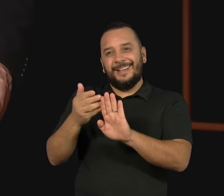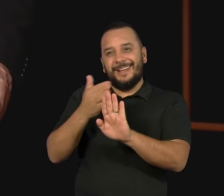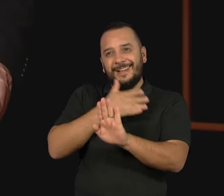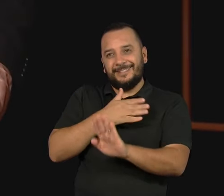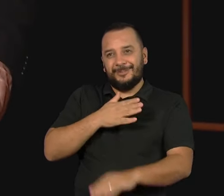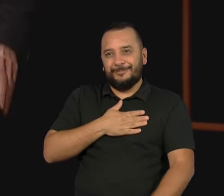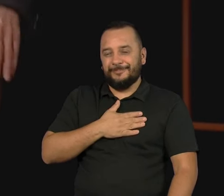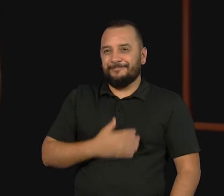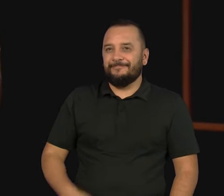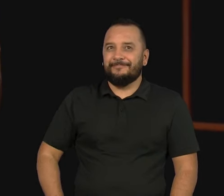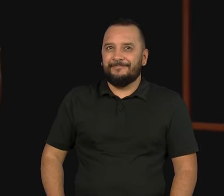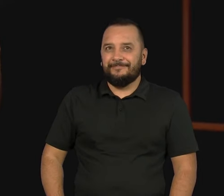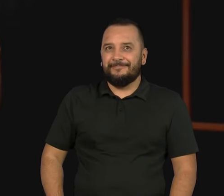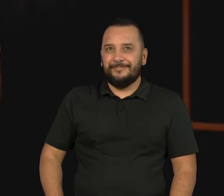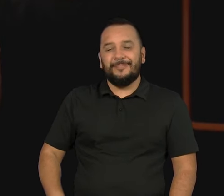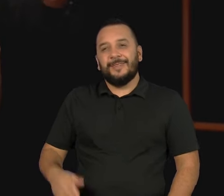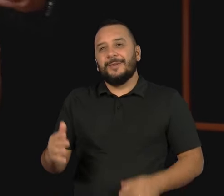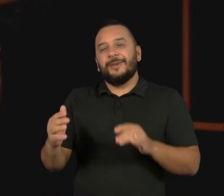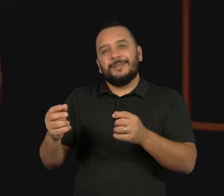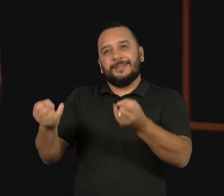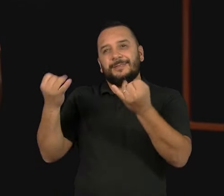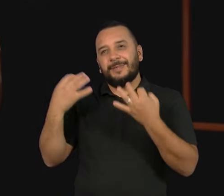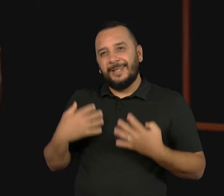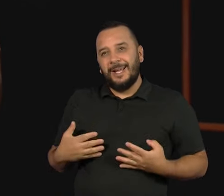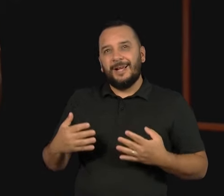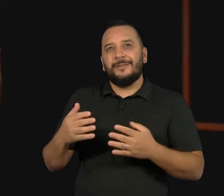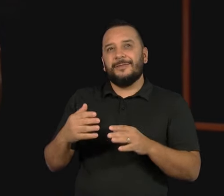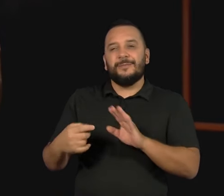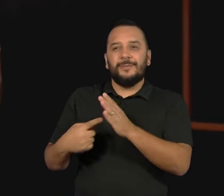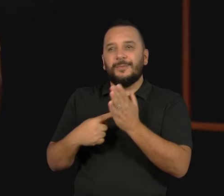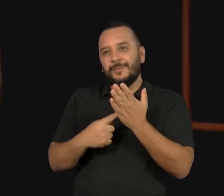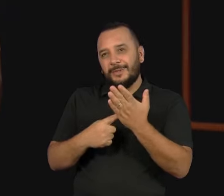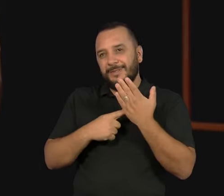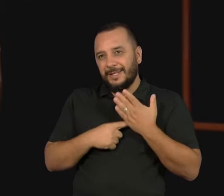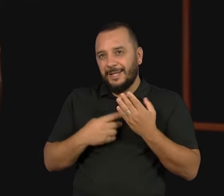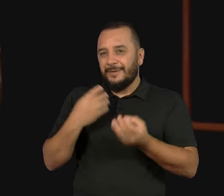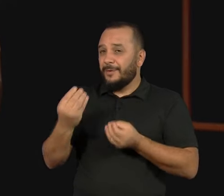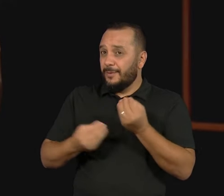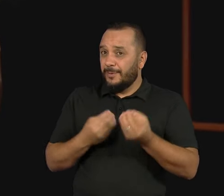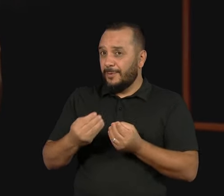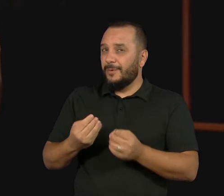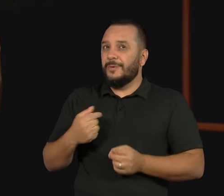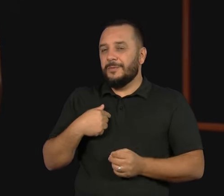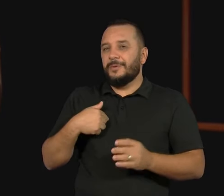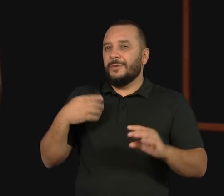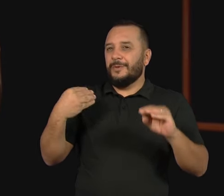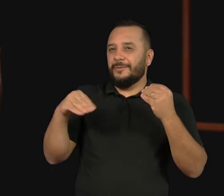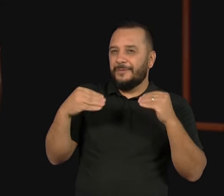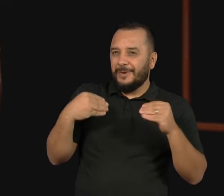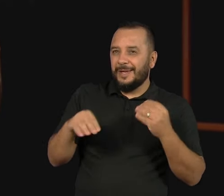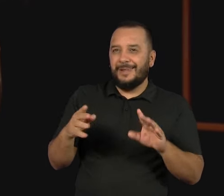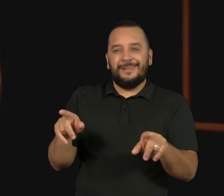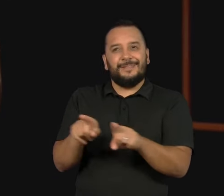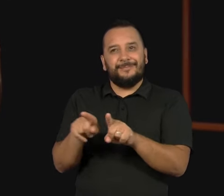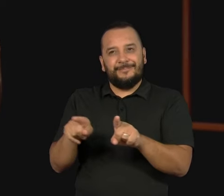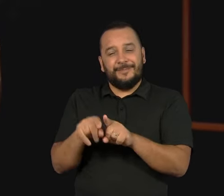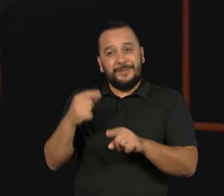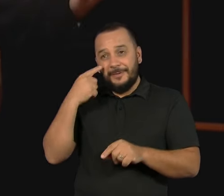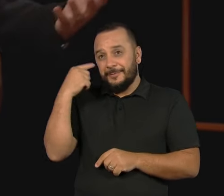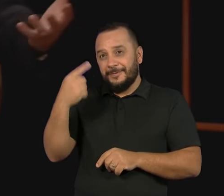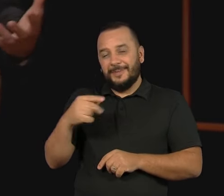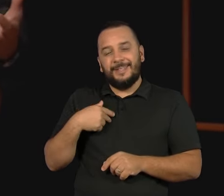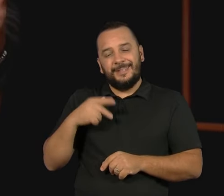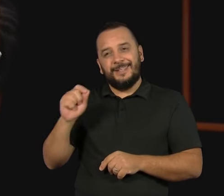E me contava, me mostrava, né, o outro lado, né, os bastidores. Eu via as novelas e via aqueles atores. E minha